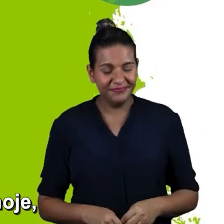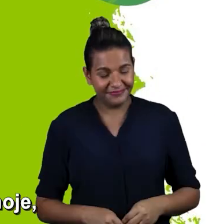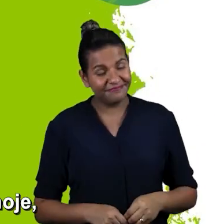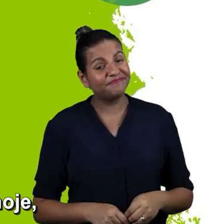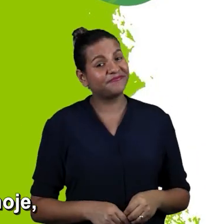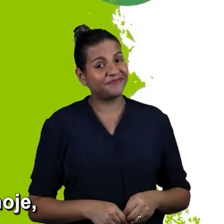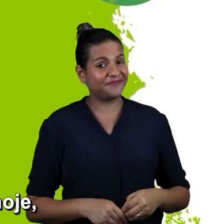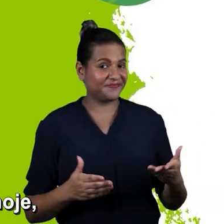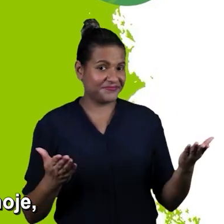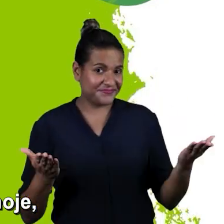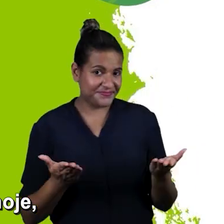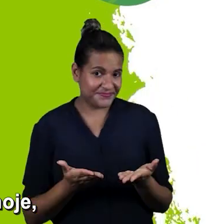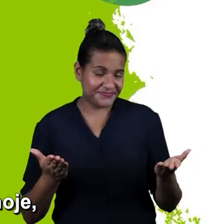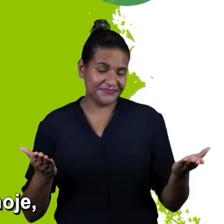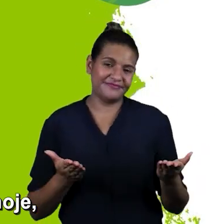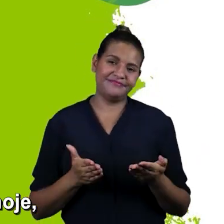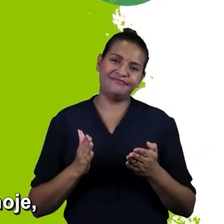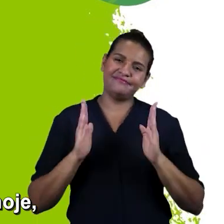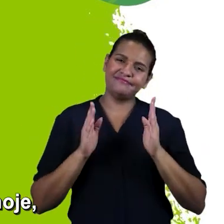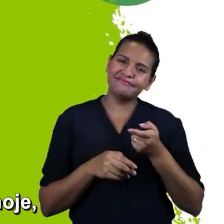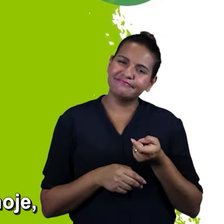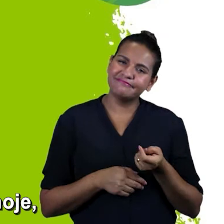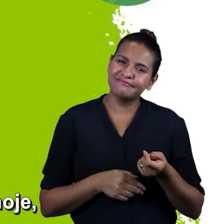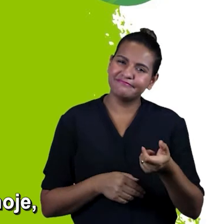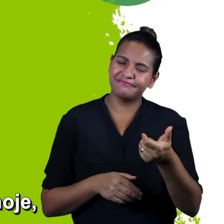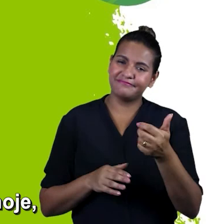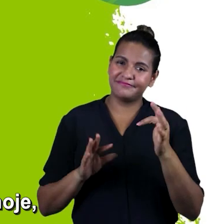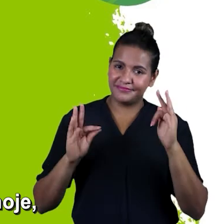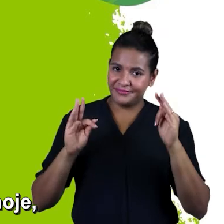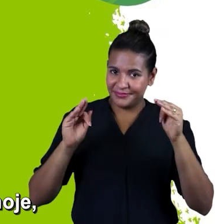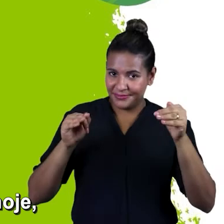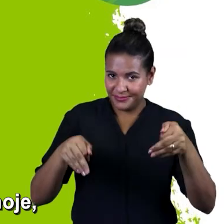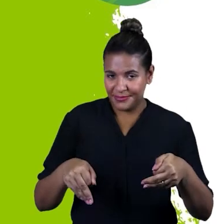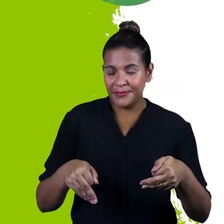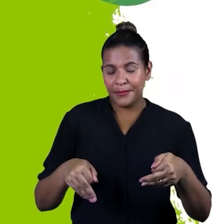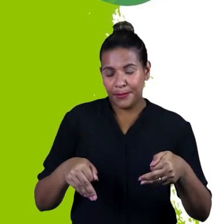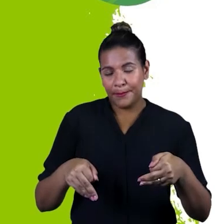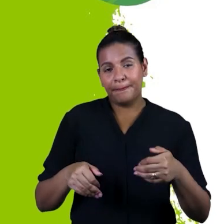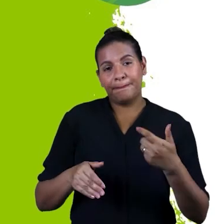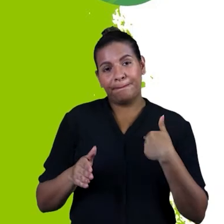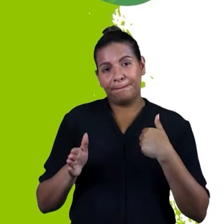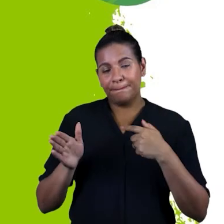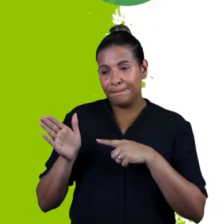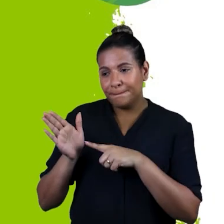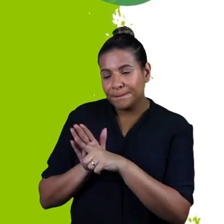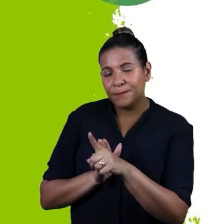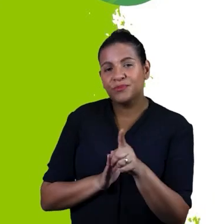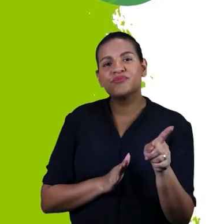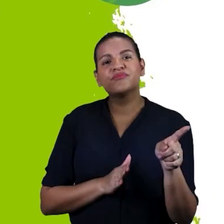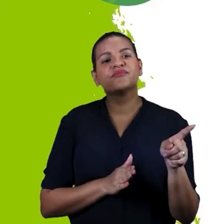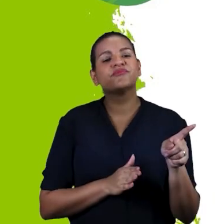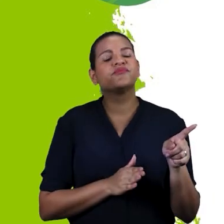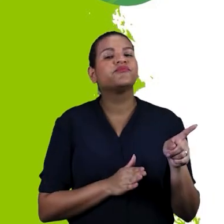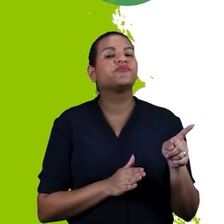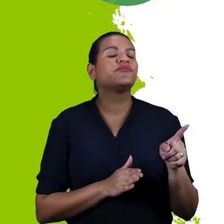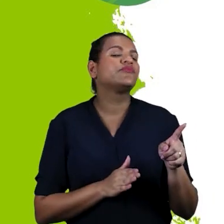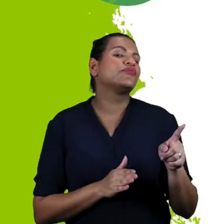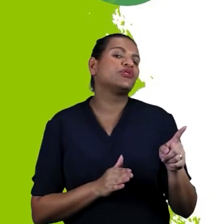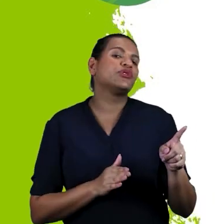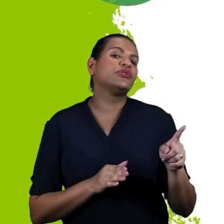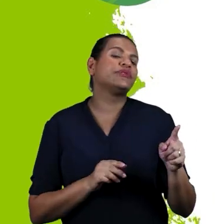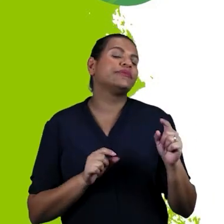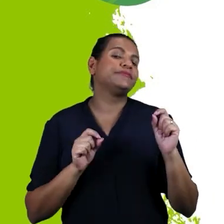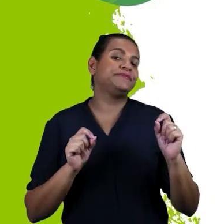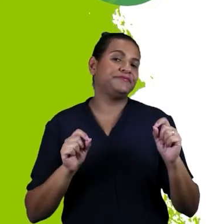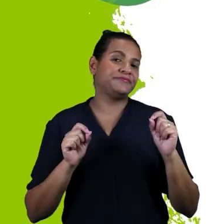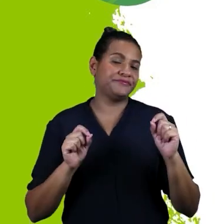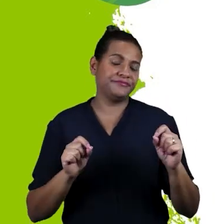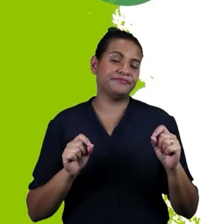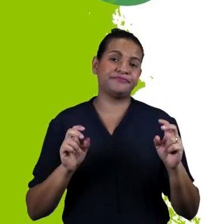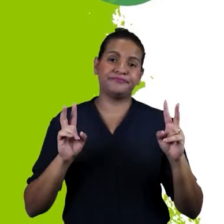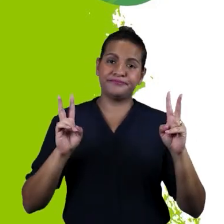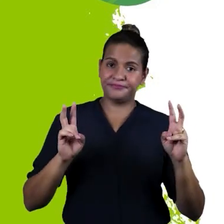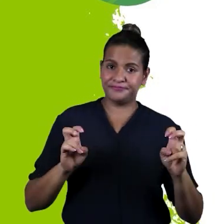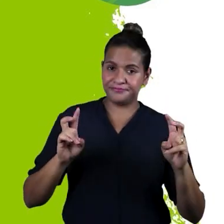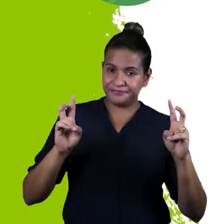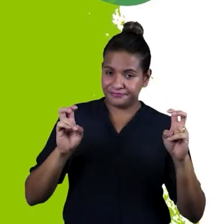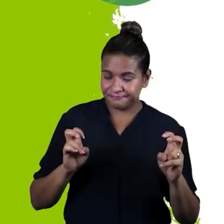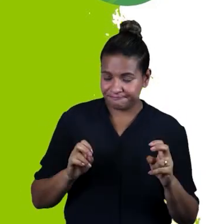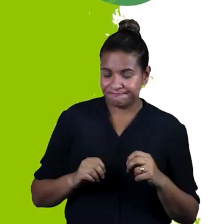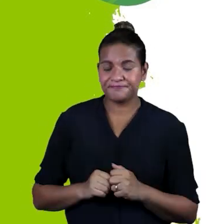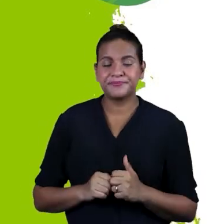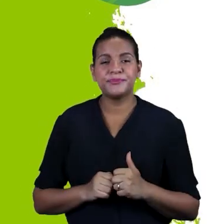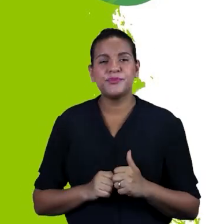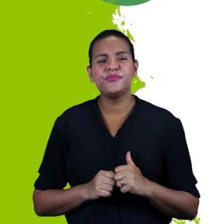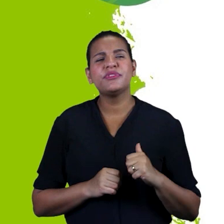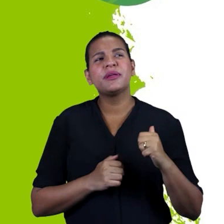agora, a gente já está quase finalizando o programa de hoje. E eu queria saber um pouco sobre a questão